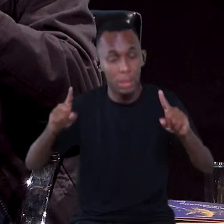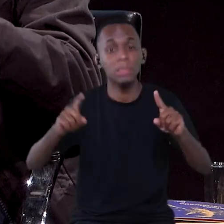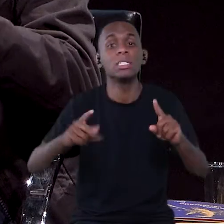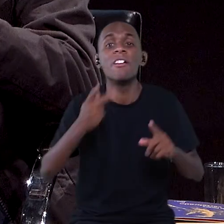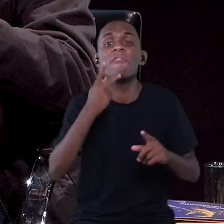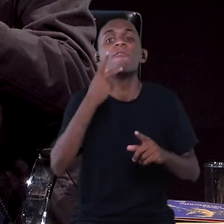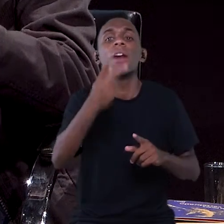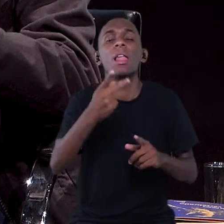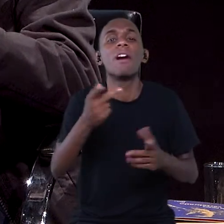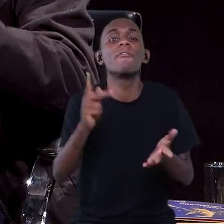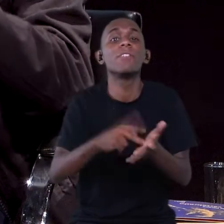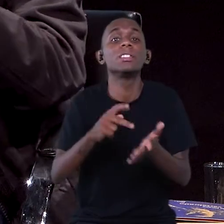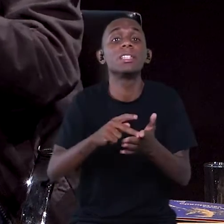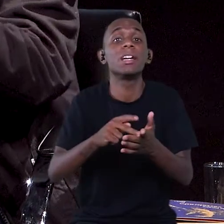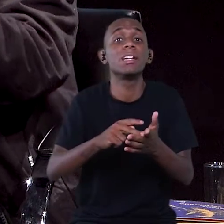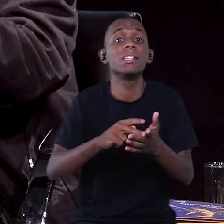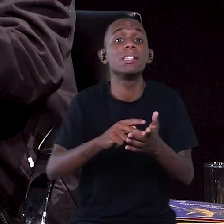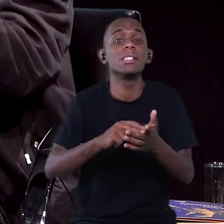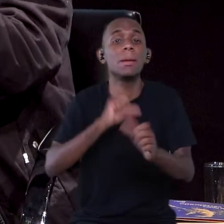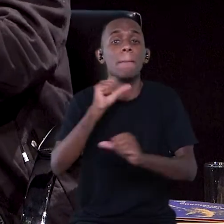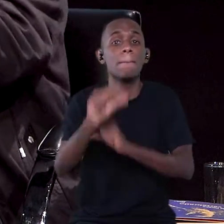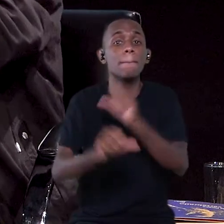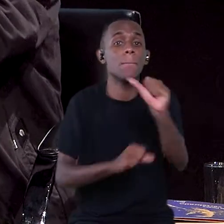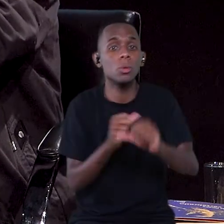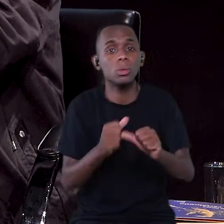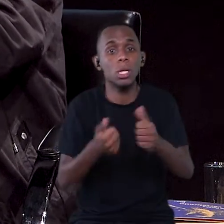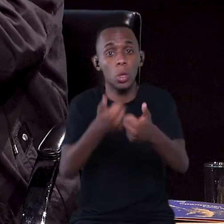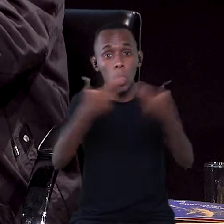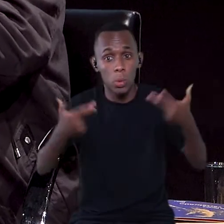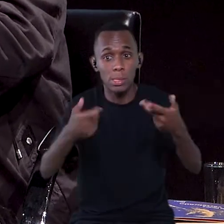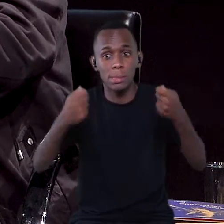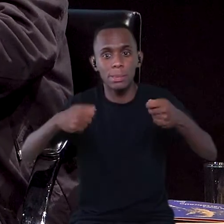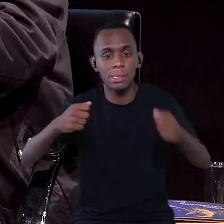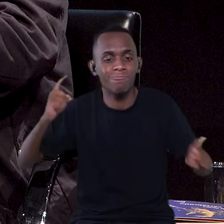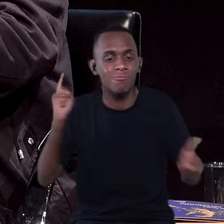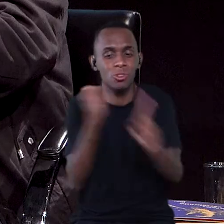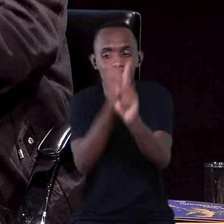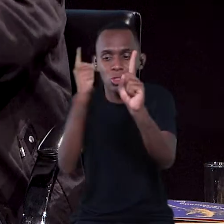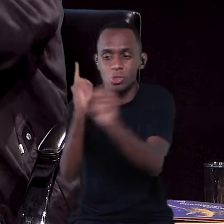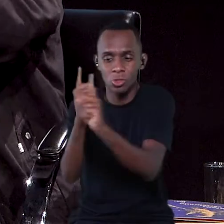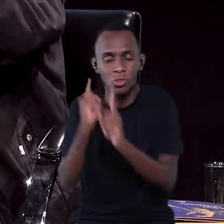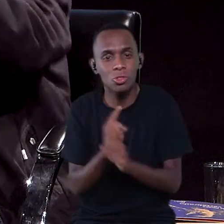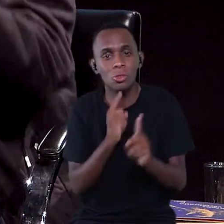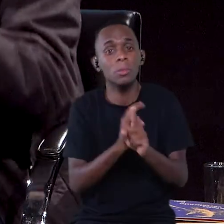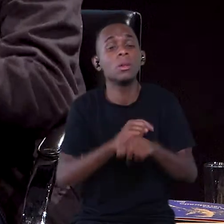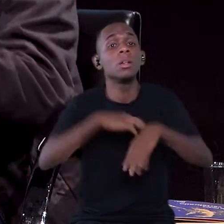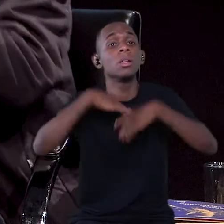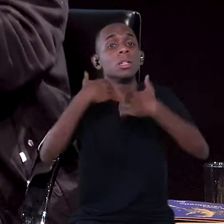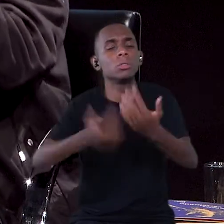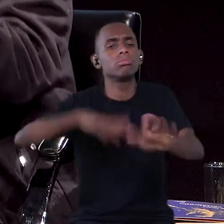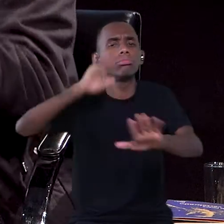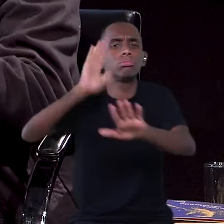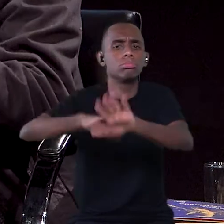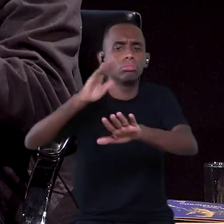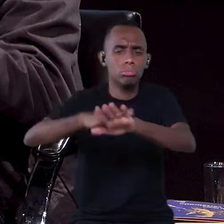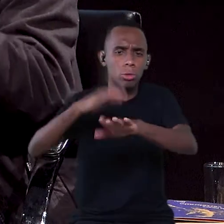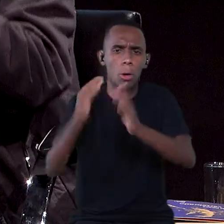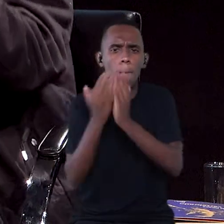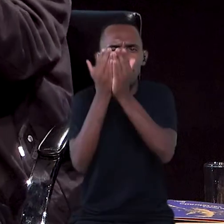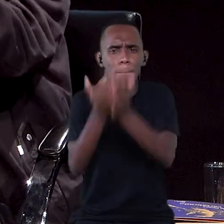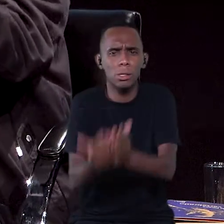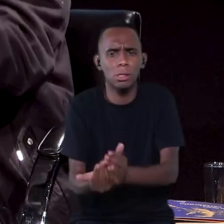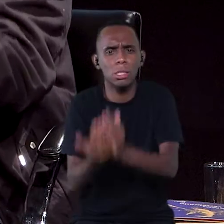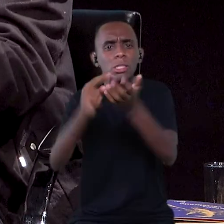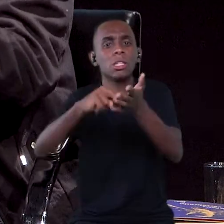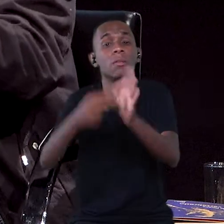de dar a verdade, ele dá pontos de enigmas para as pessoas terem que decifrar. Então, a expedição, no fundo, é uma metáfora de um Brasil